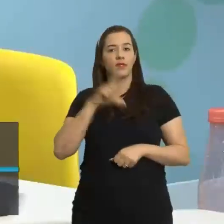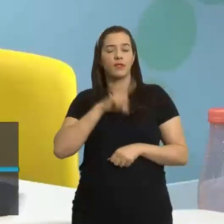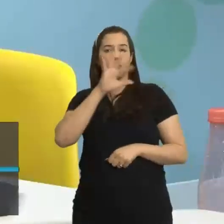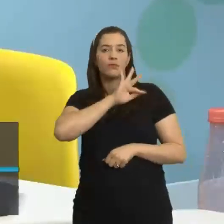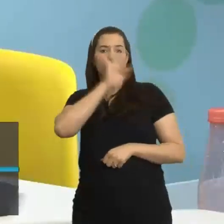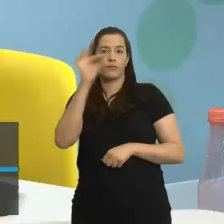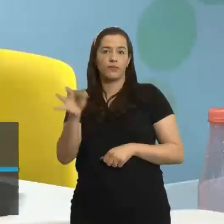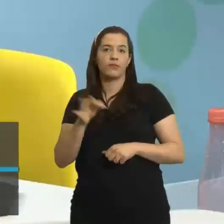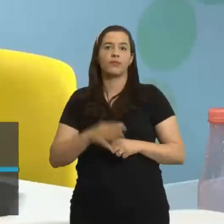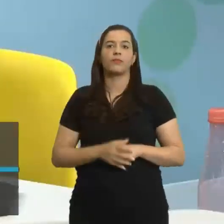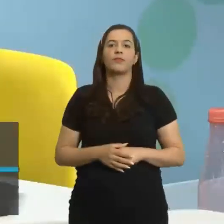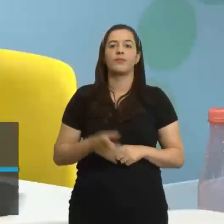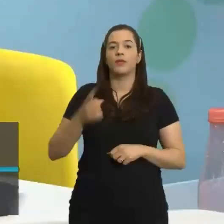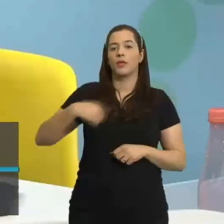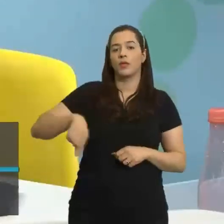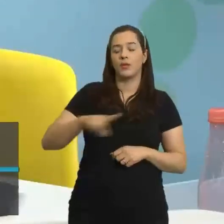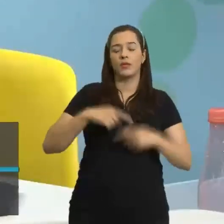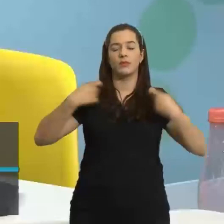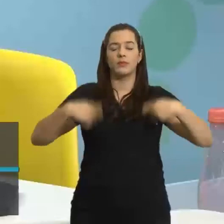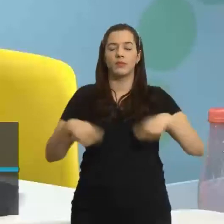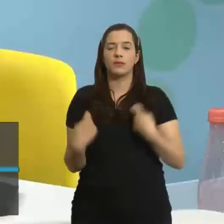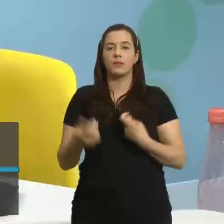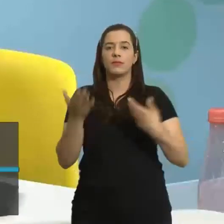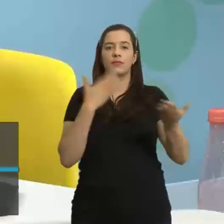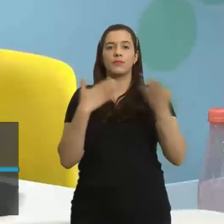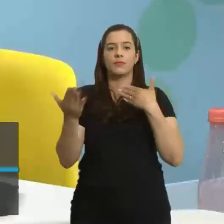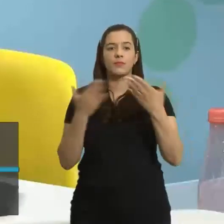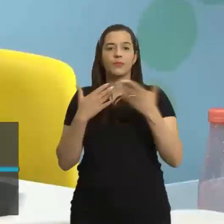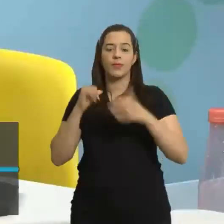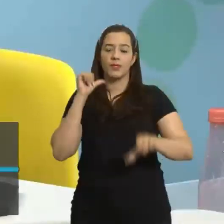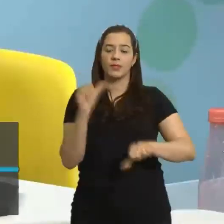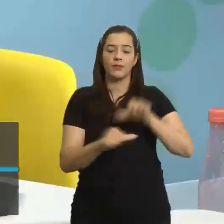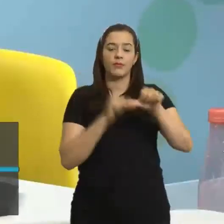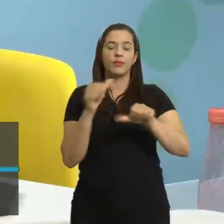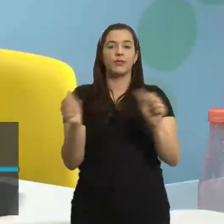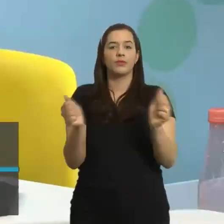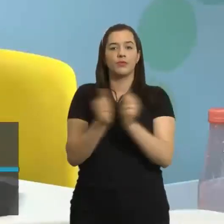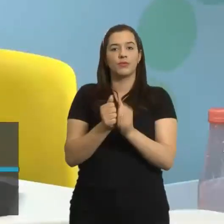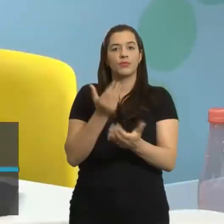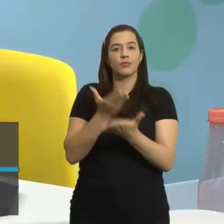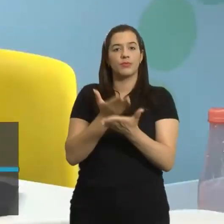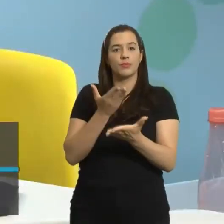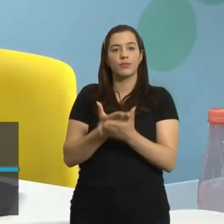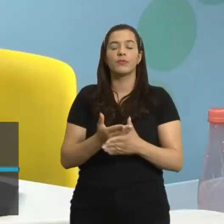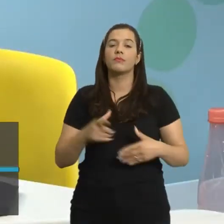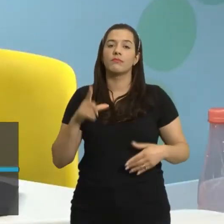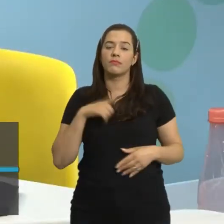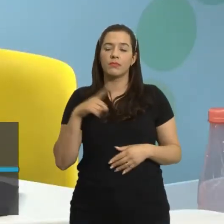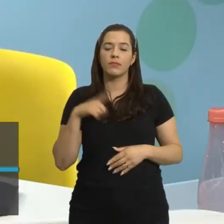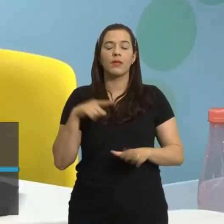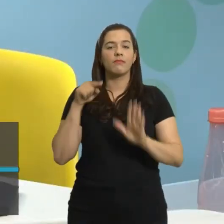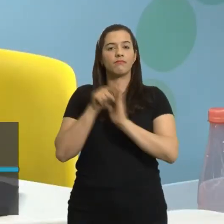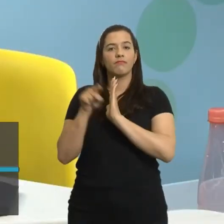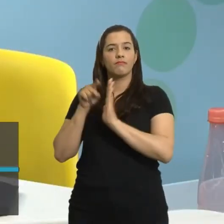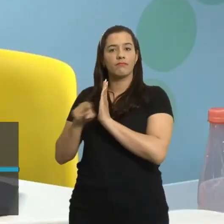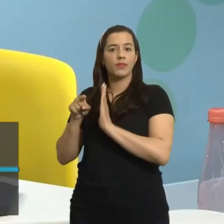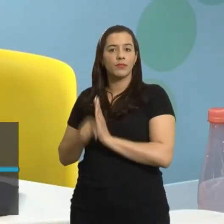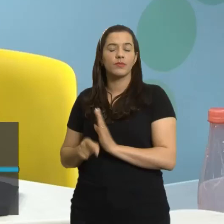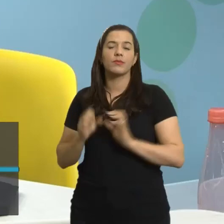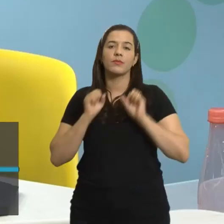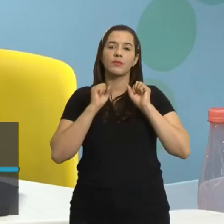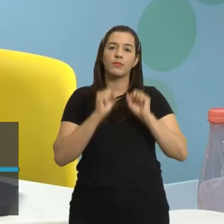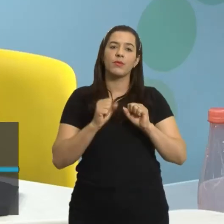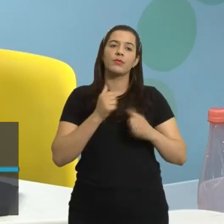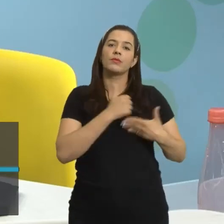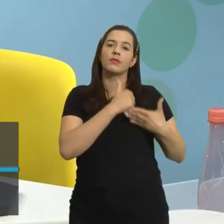Será que a gente precisa discutir essas mudanças com os nossos estudantes? São questionamentos que podem ser levados para a sala de